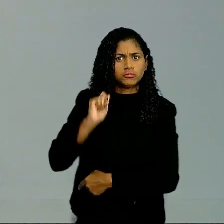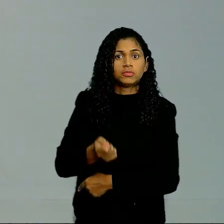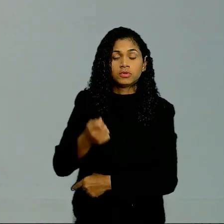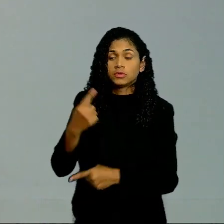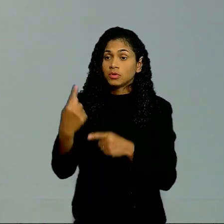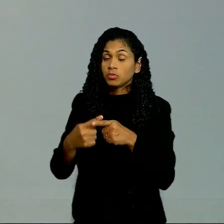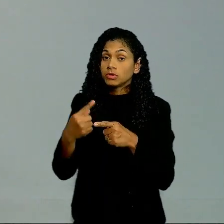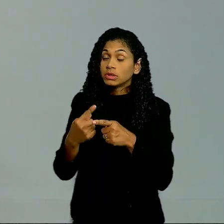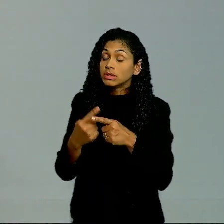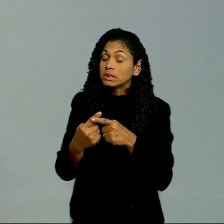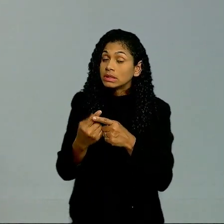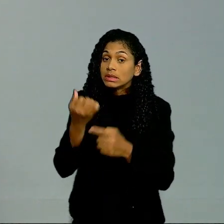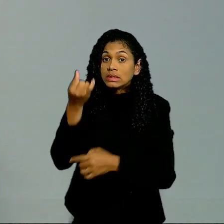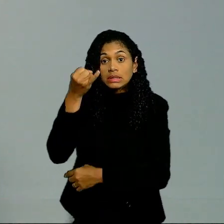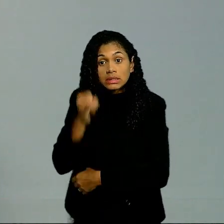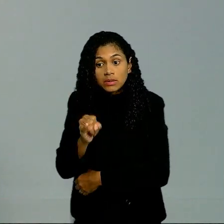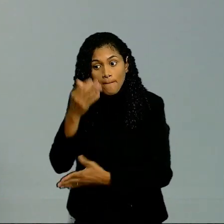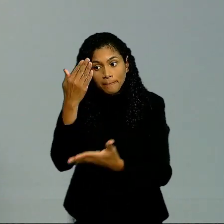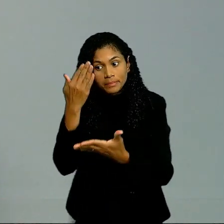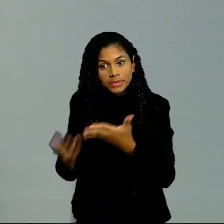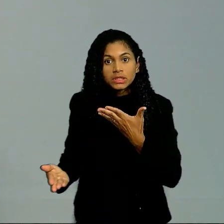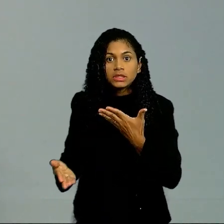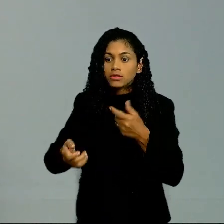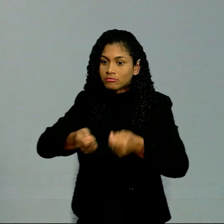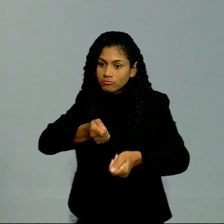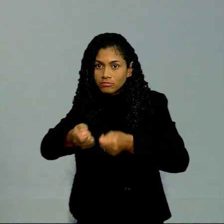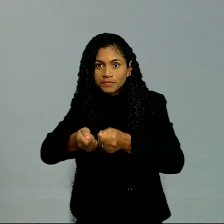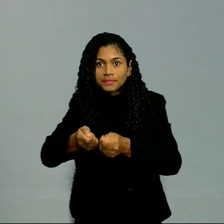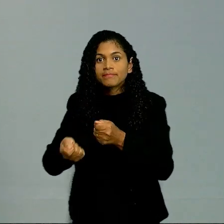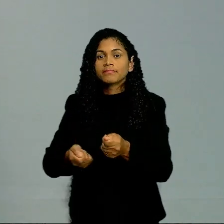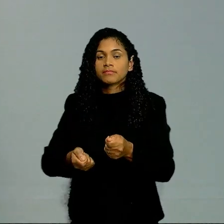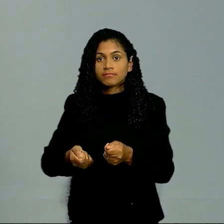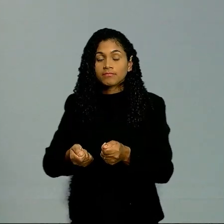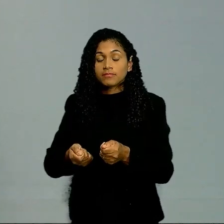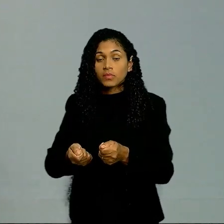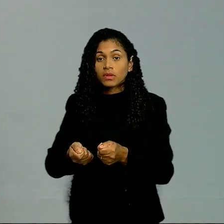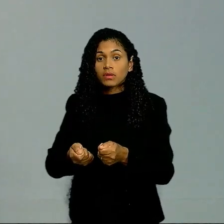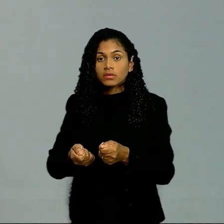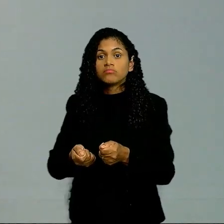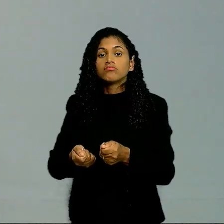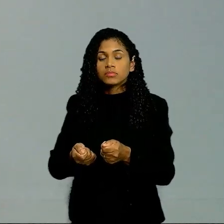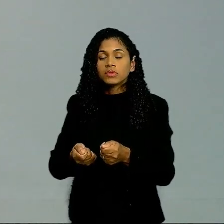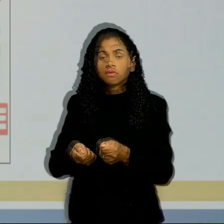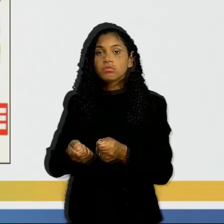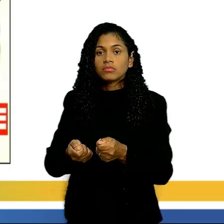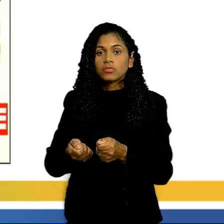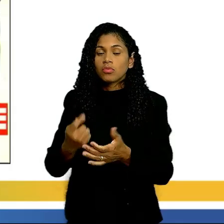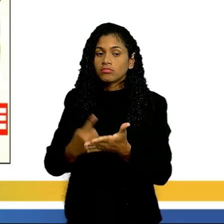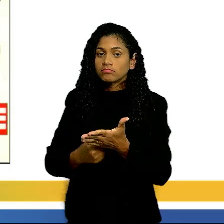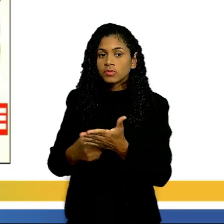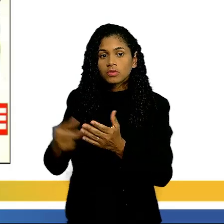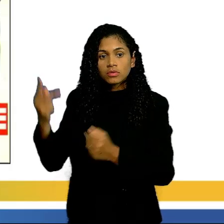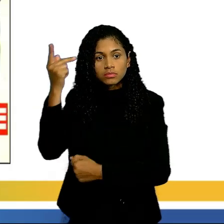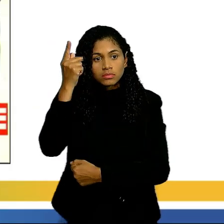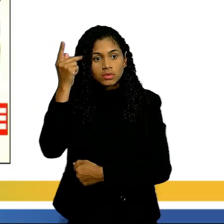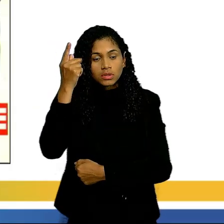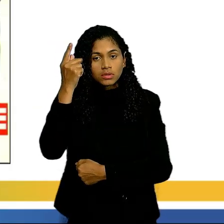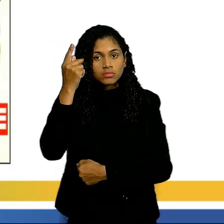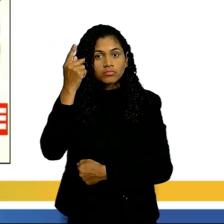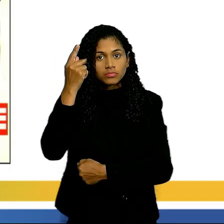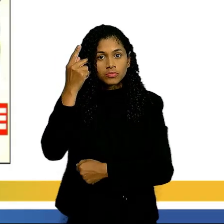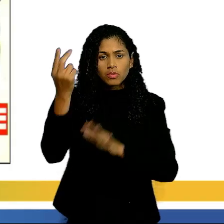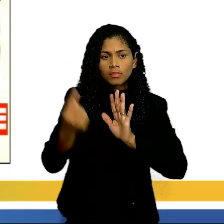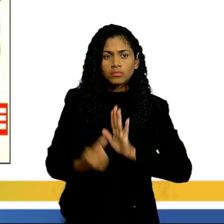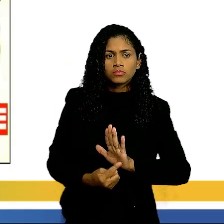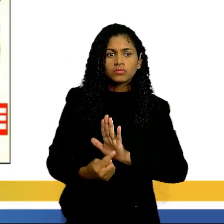forma que ele encontrou foi atender aos pedidos dos paulistas e lançar a Constituição tão esperada.